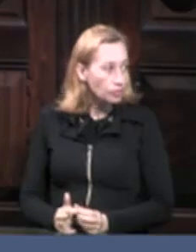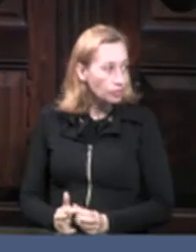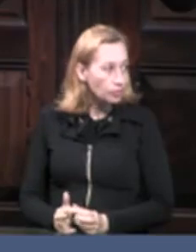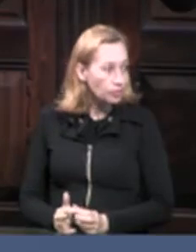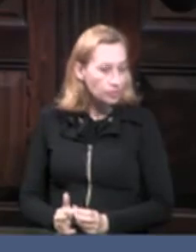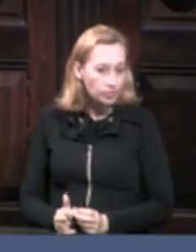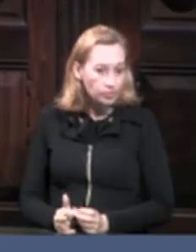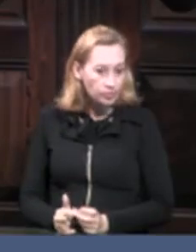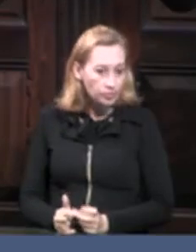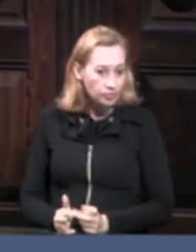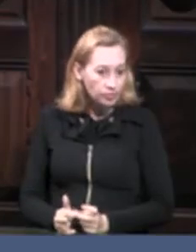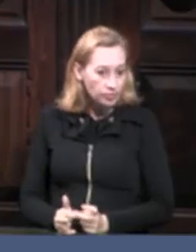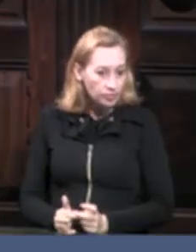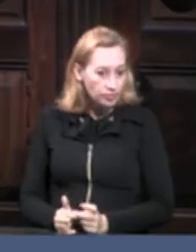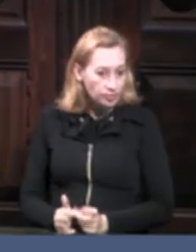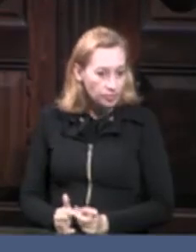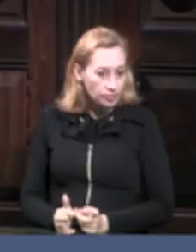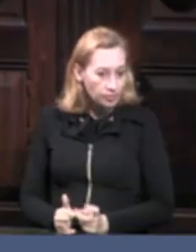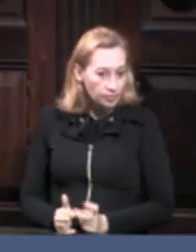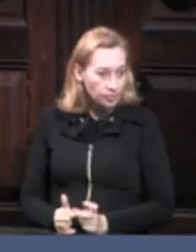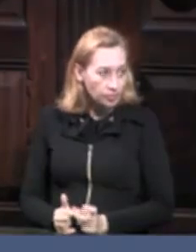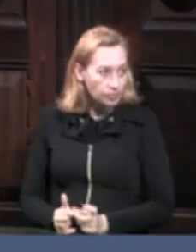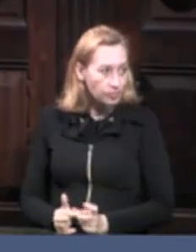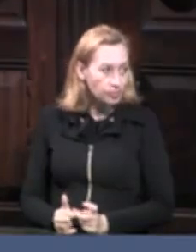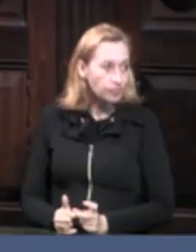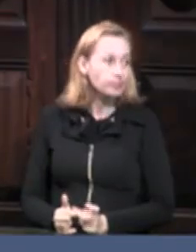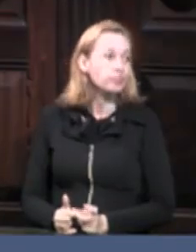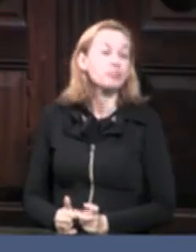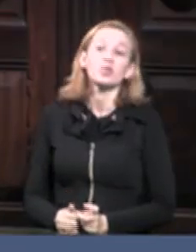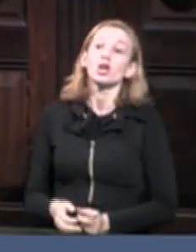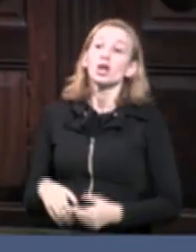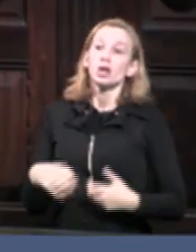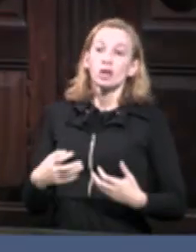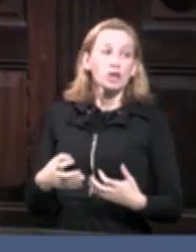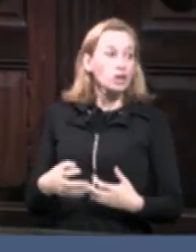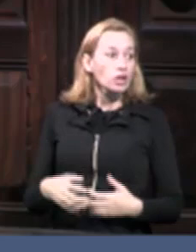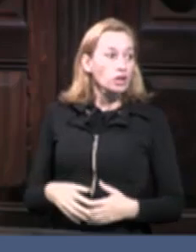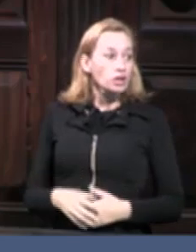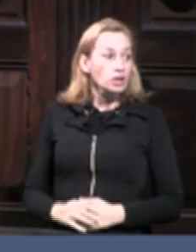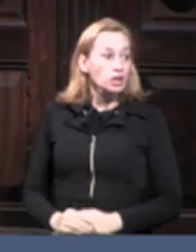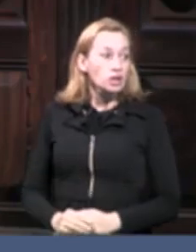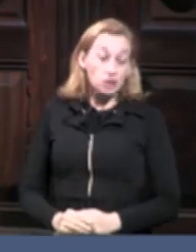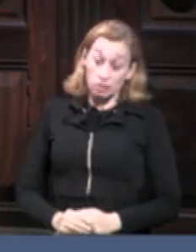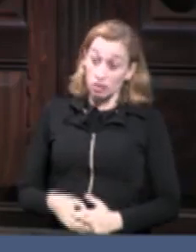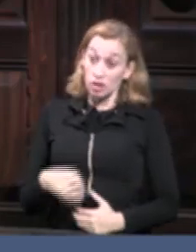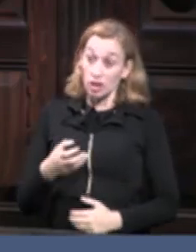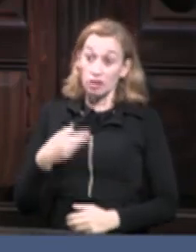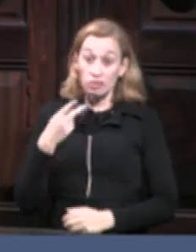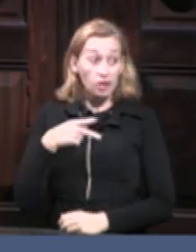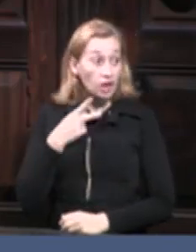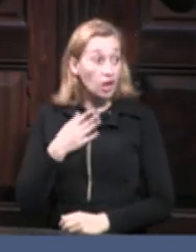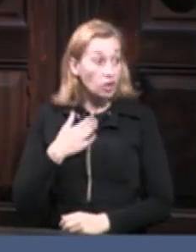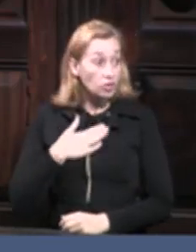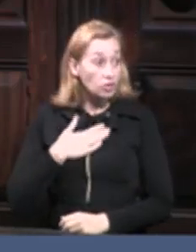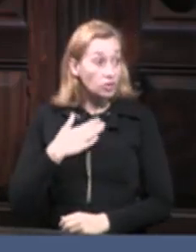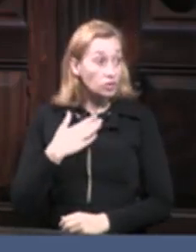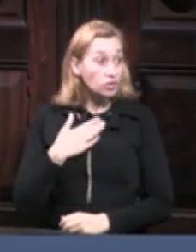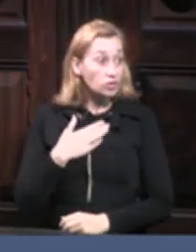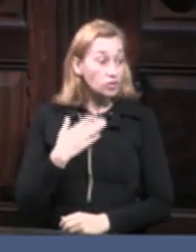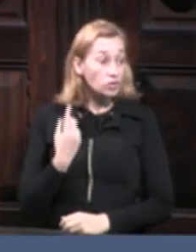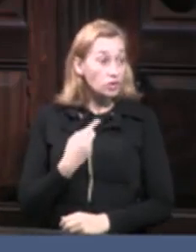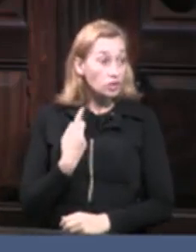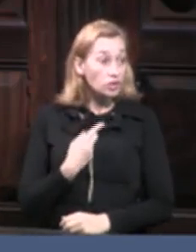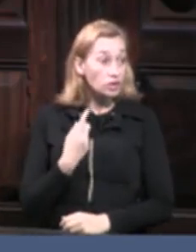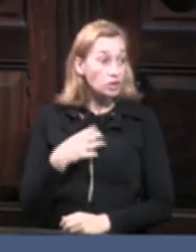Senhor presidente, primeiro eu quero enviar mais uma vez os meus sentimentos e as minhas condolências, o nosso carinho ao deputado